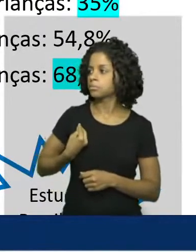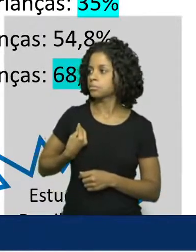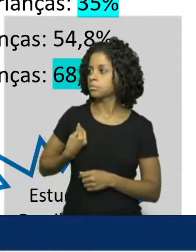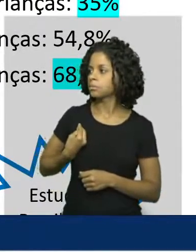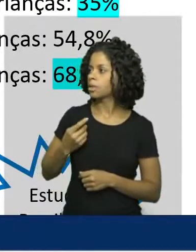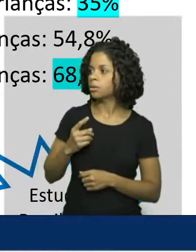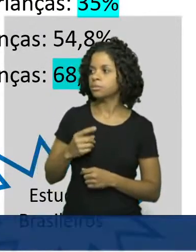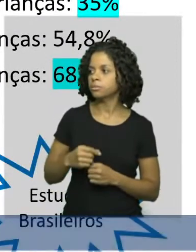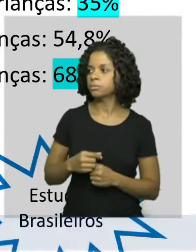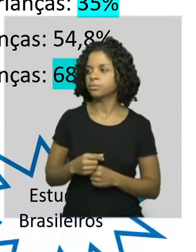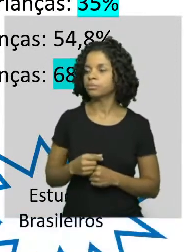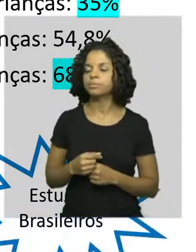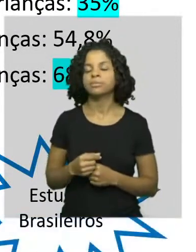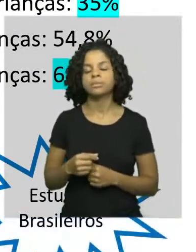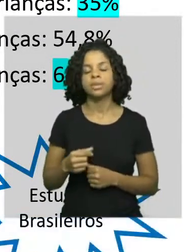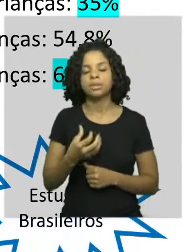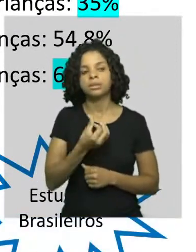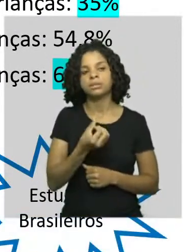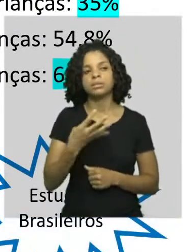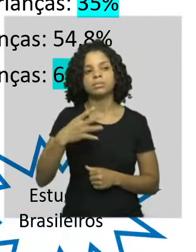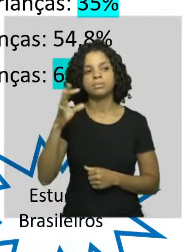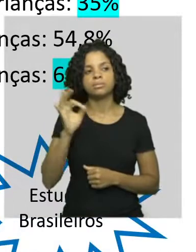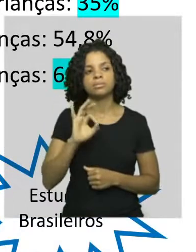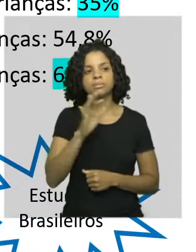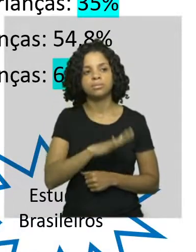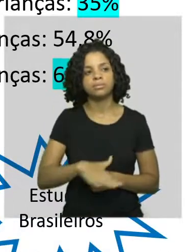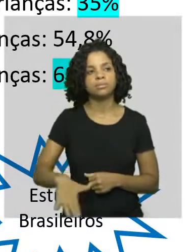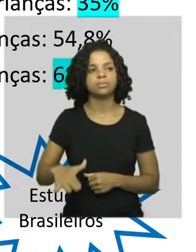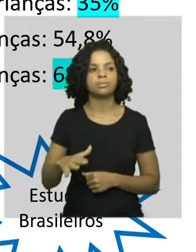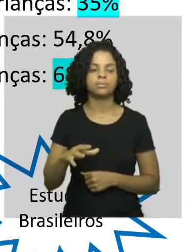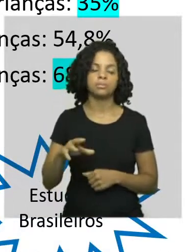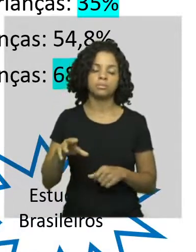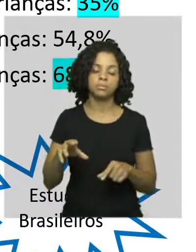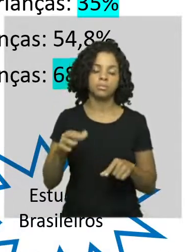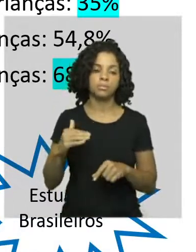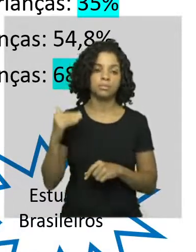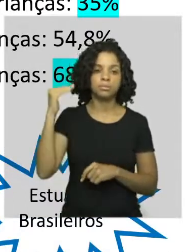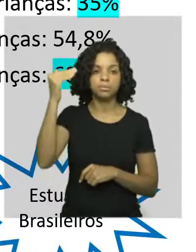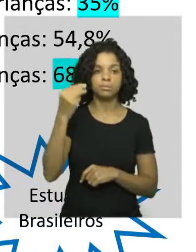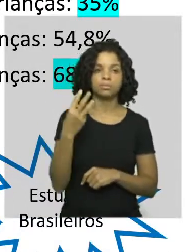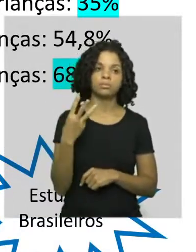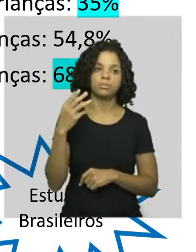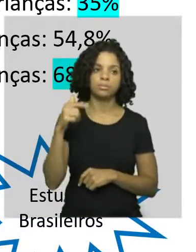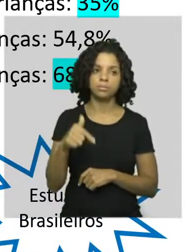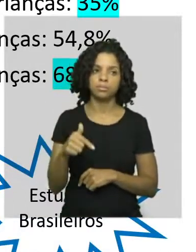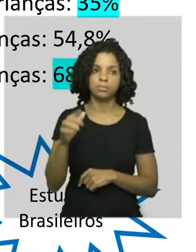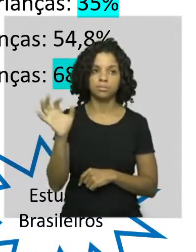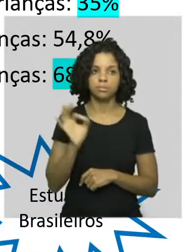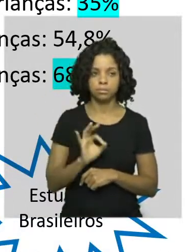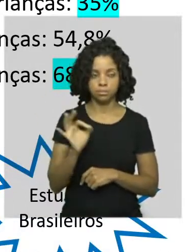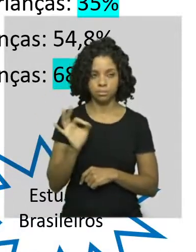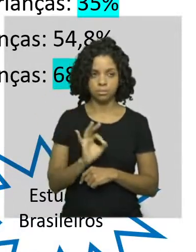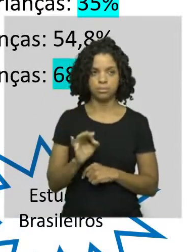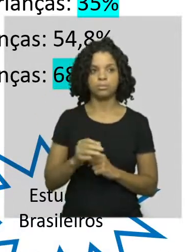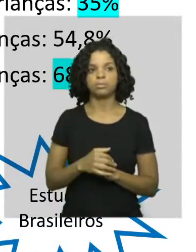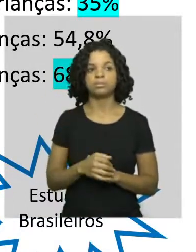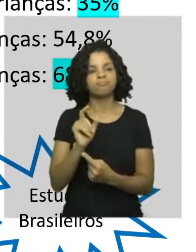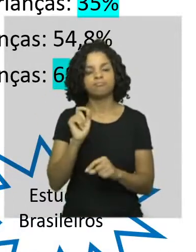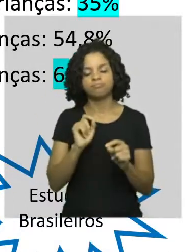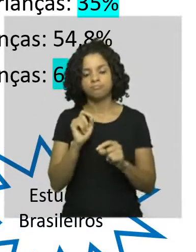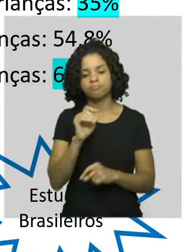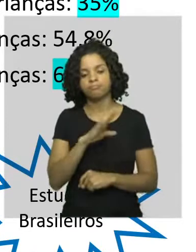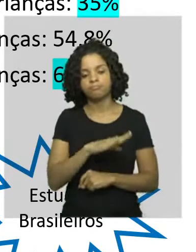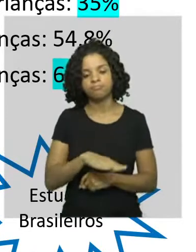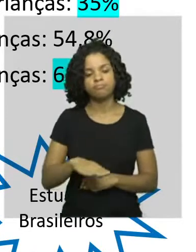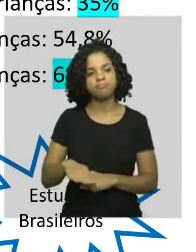64,6% das crianças e 37% dos adultos. Então, a hipermobilidade reduz com a idade, e é assim mesmo.